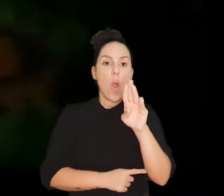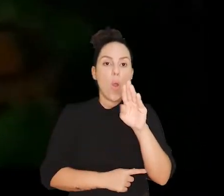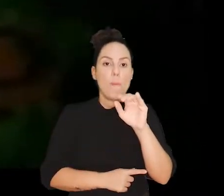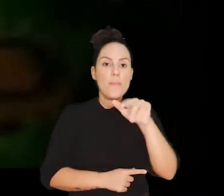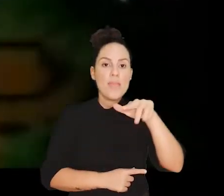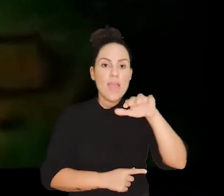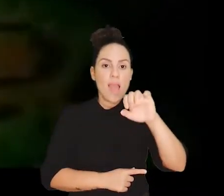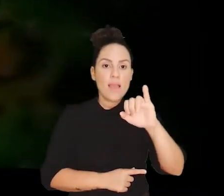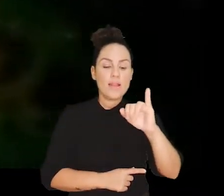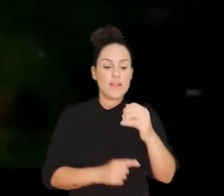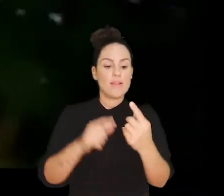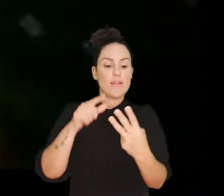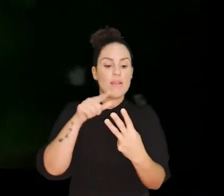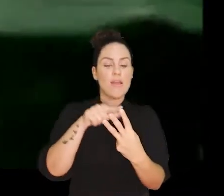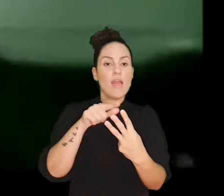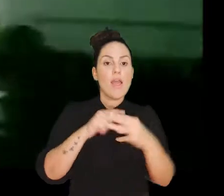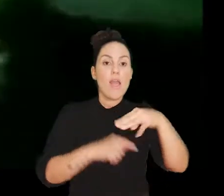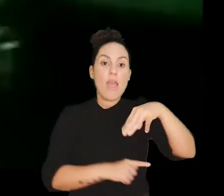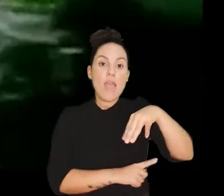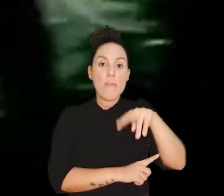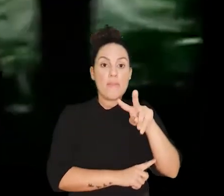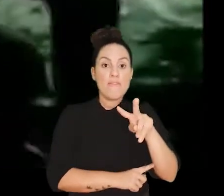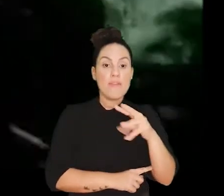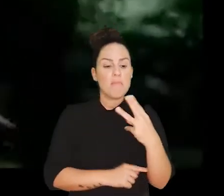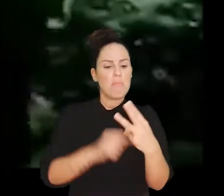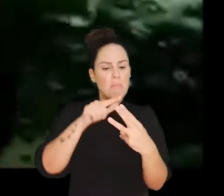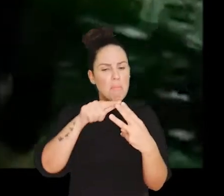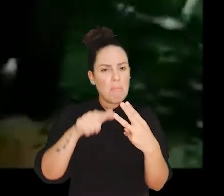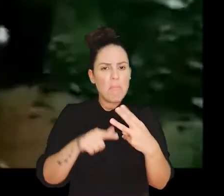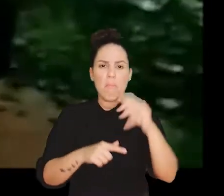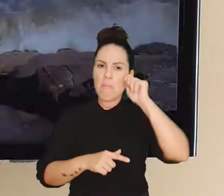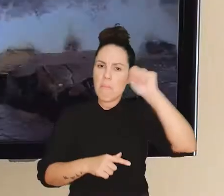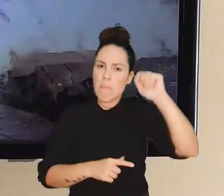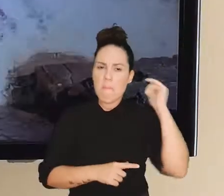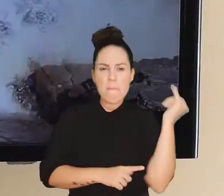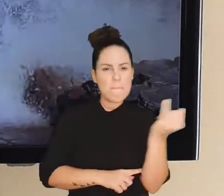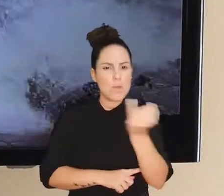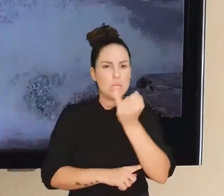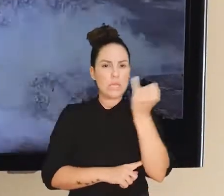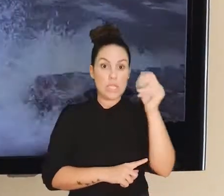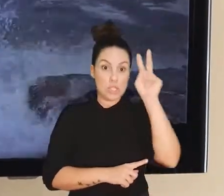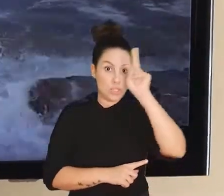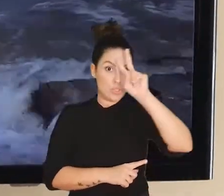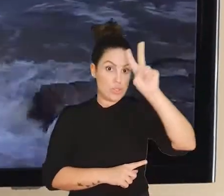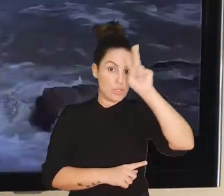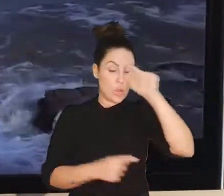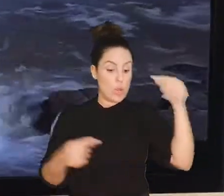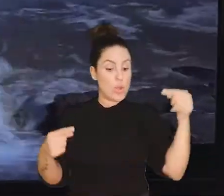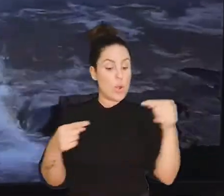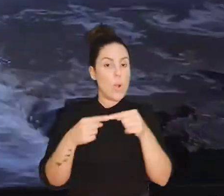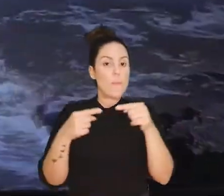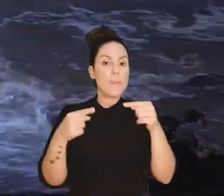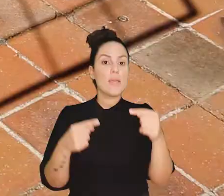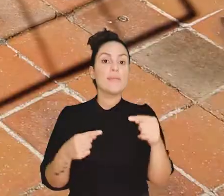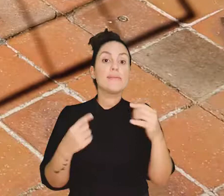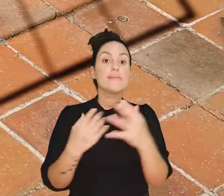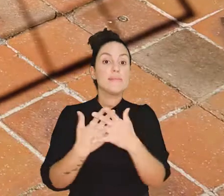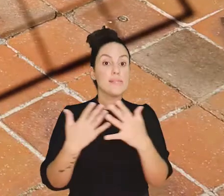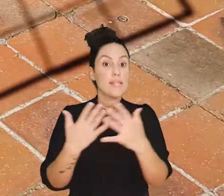artistas têm uma história muito importante no desenvolvimento da performance na cidade.